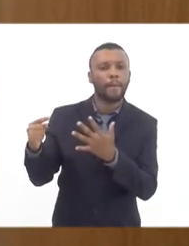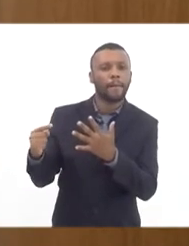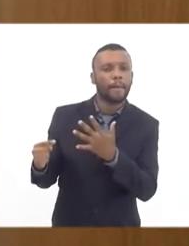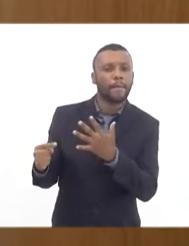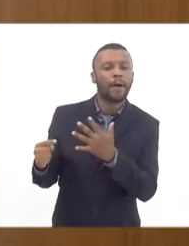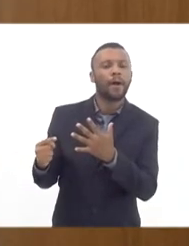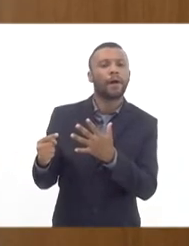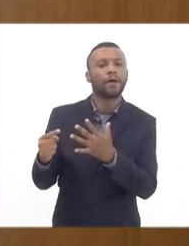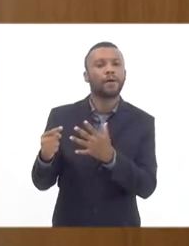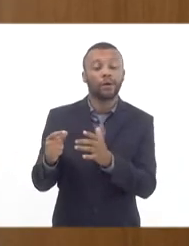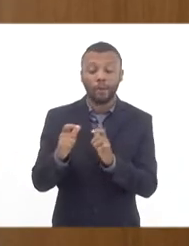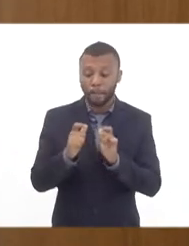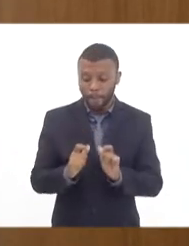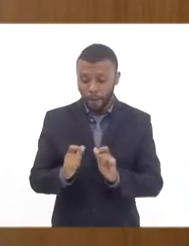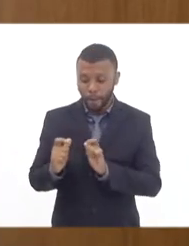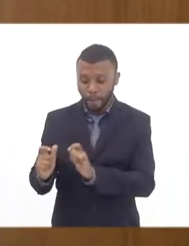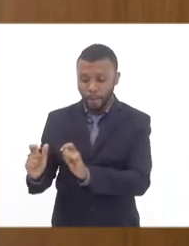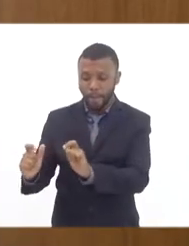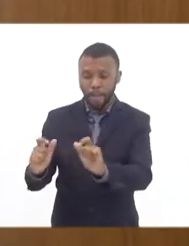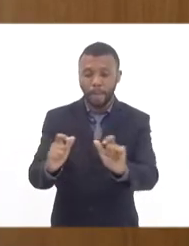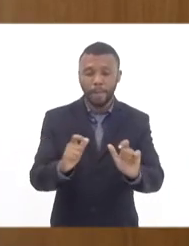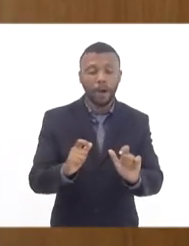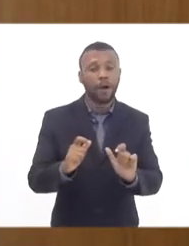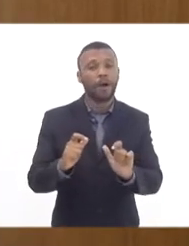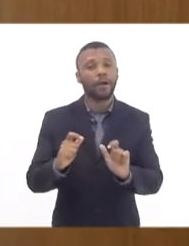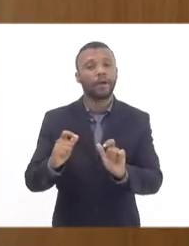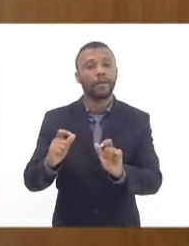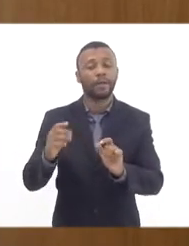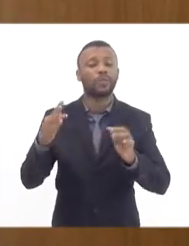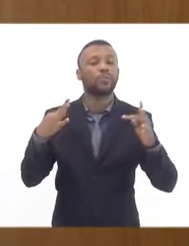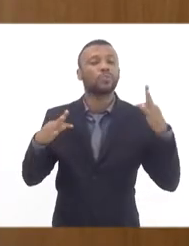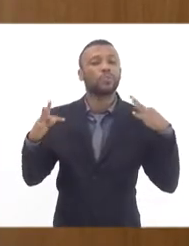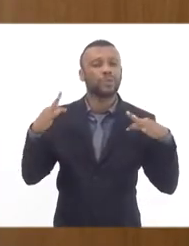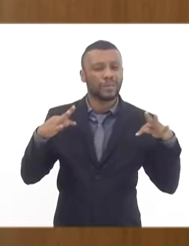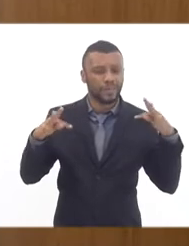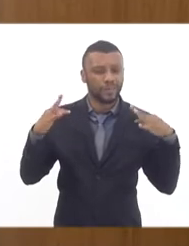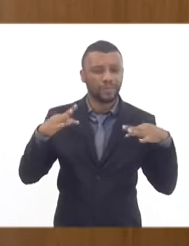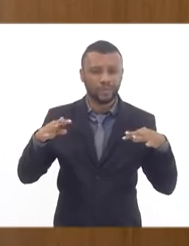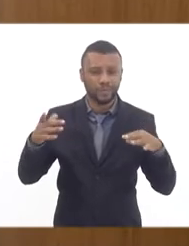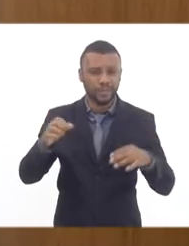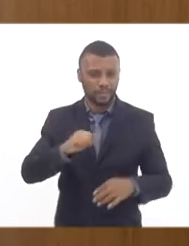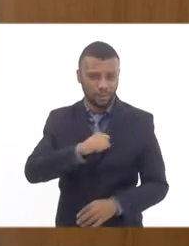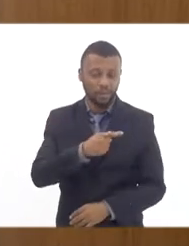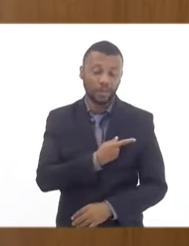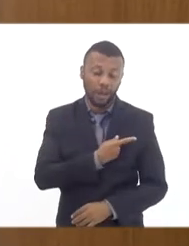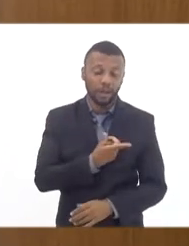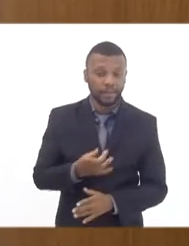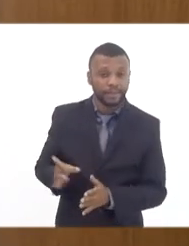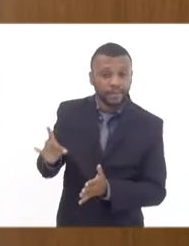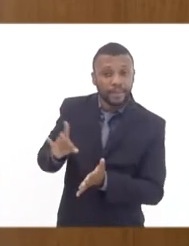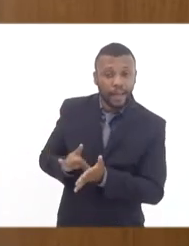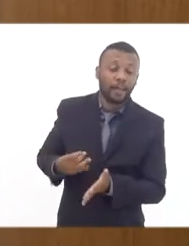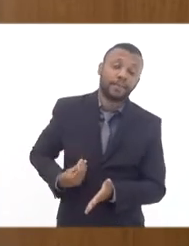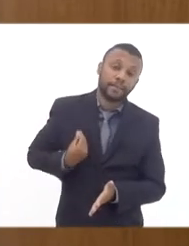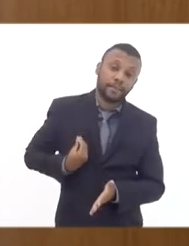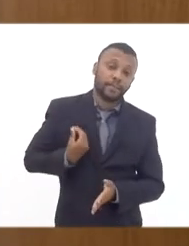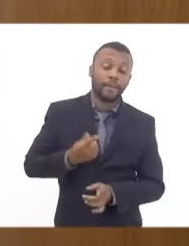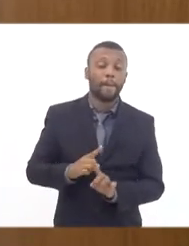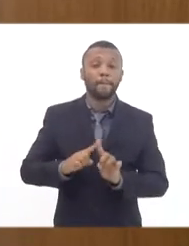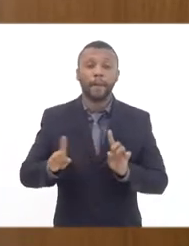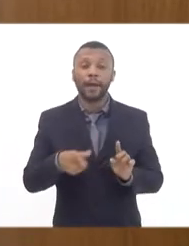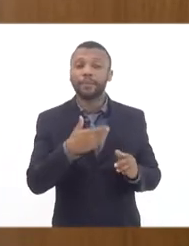pontos turísticos de São Gonçalo que realmente existem. Mas, para levar 30, 40, 50 alunos, nós precisamos de estrutura